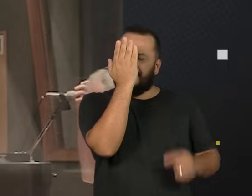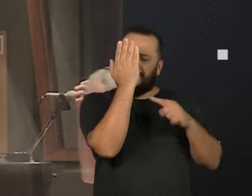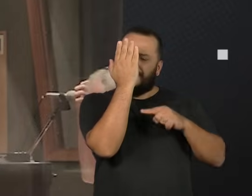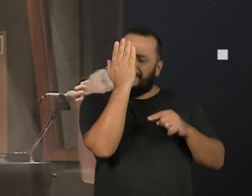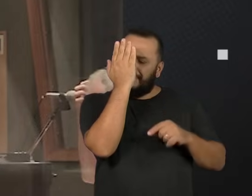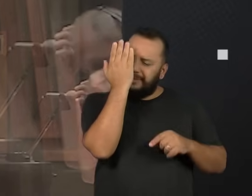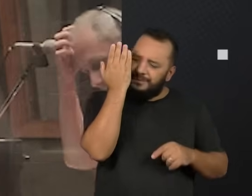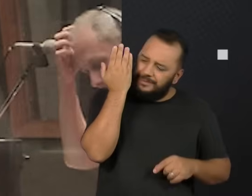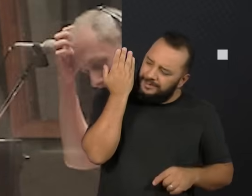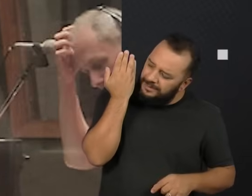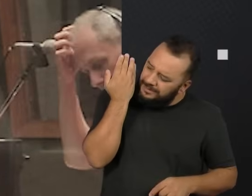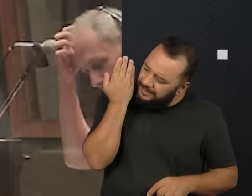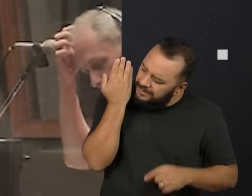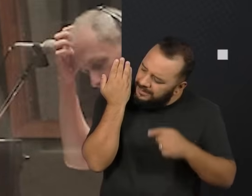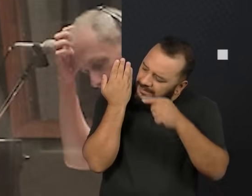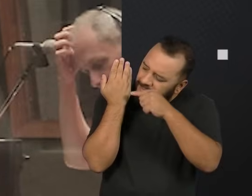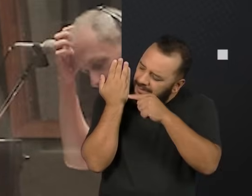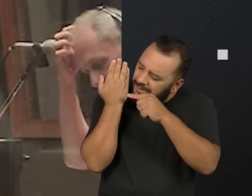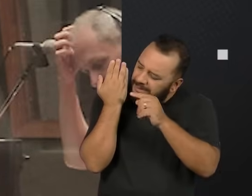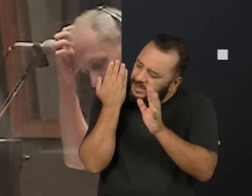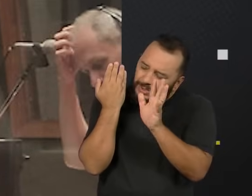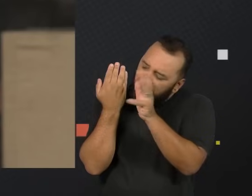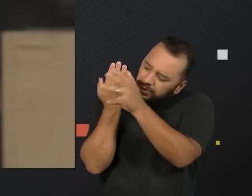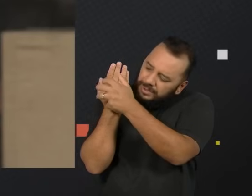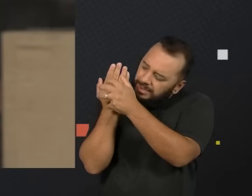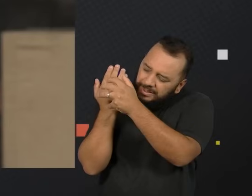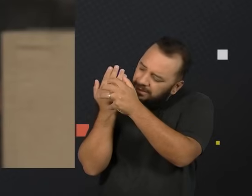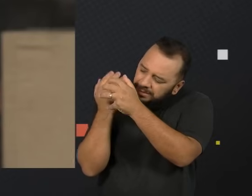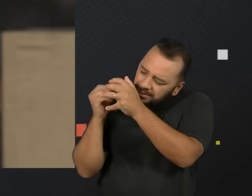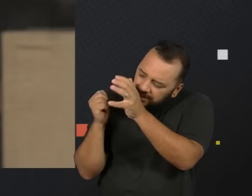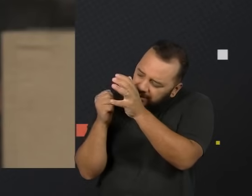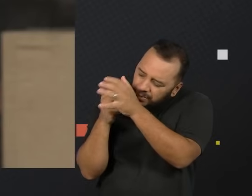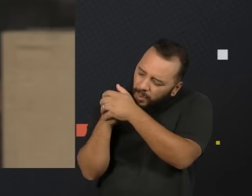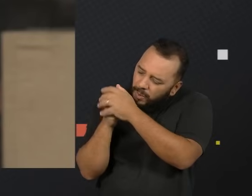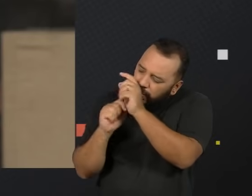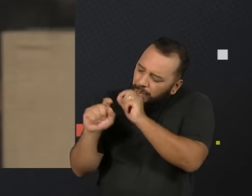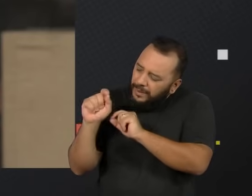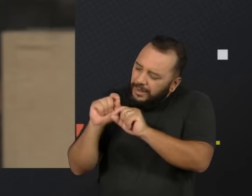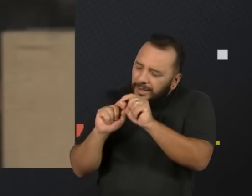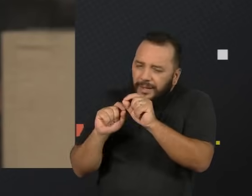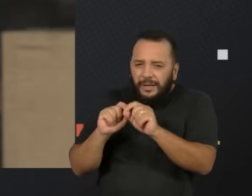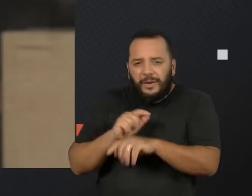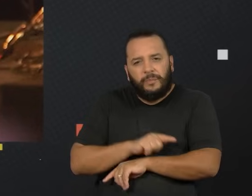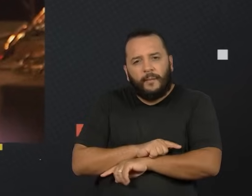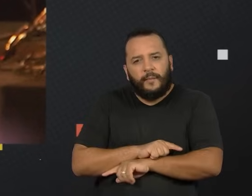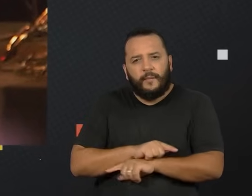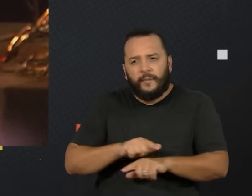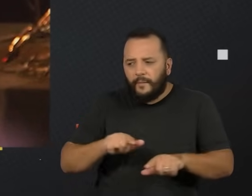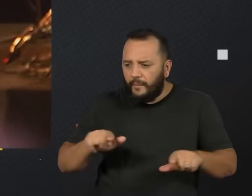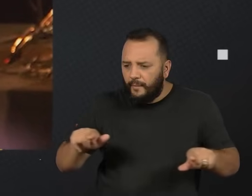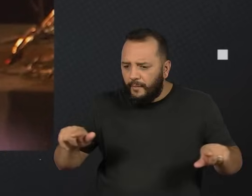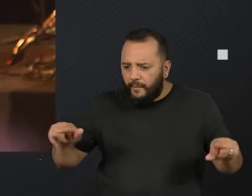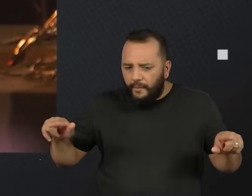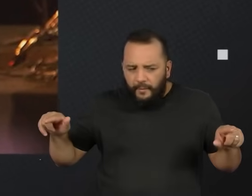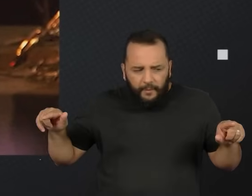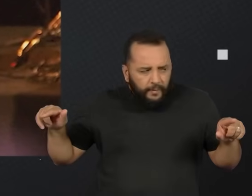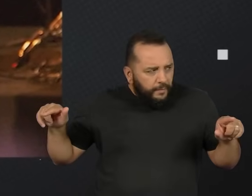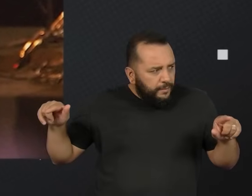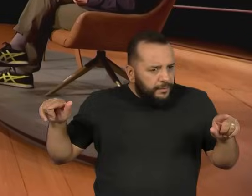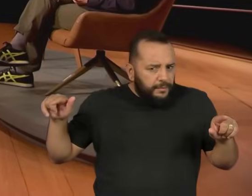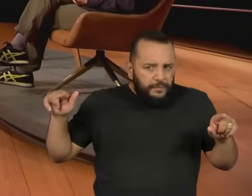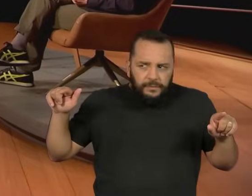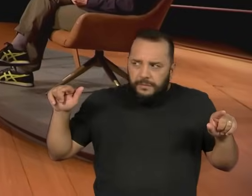sombra que não há, e o vazio está sujeito nesse instante